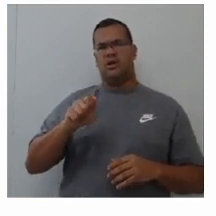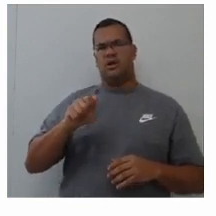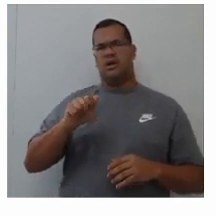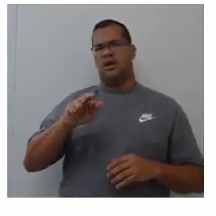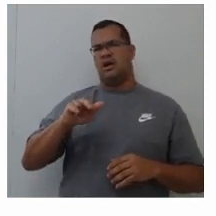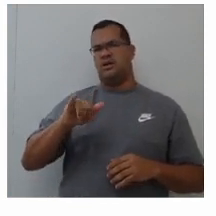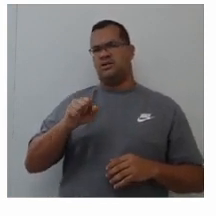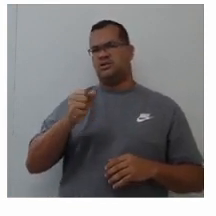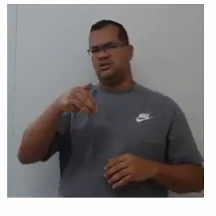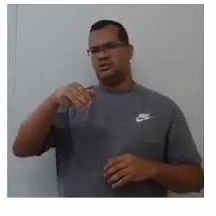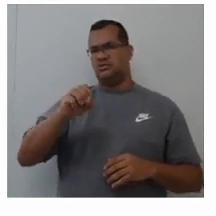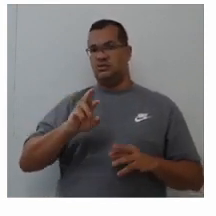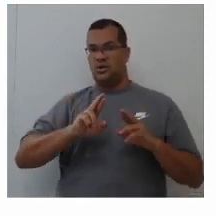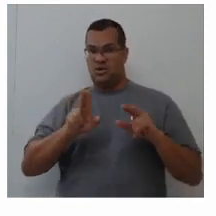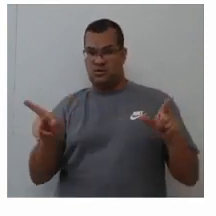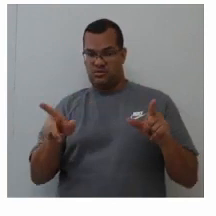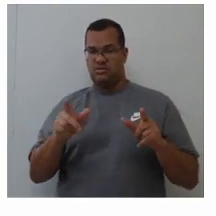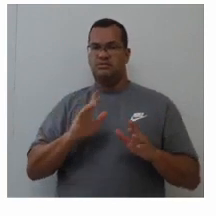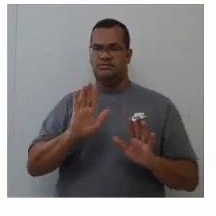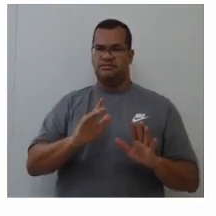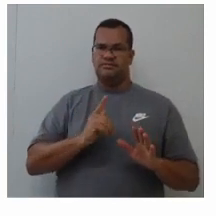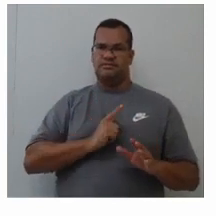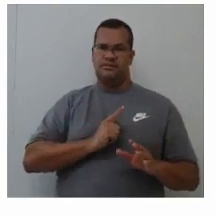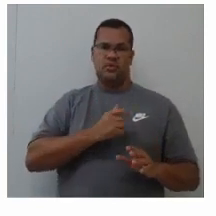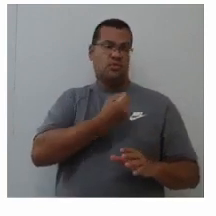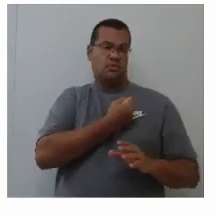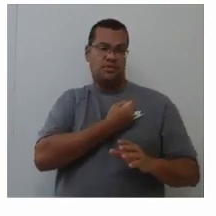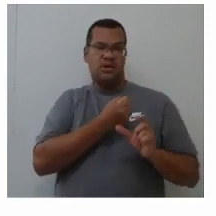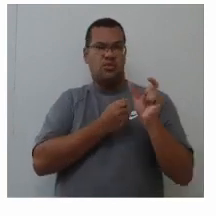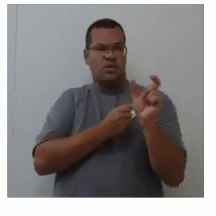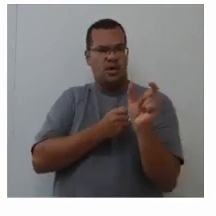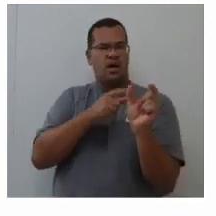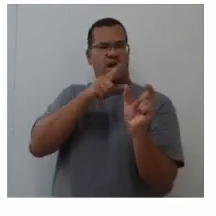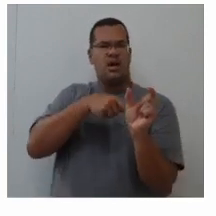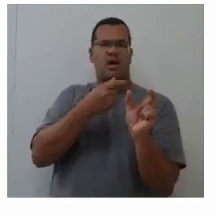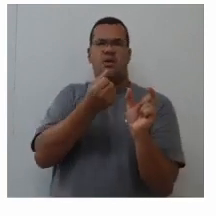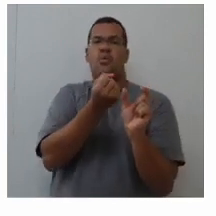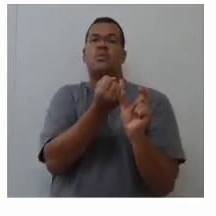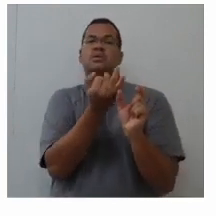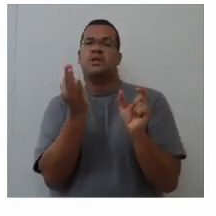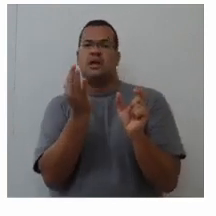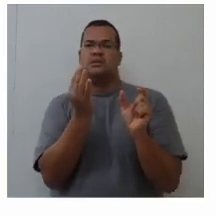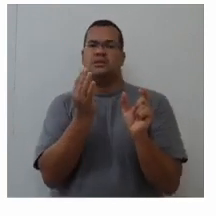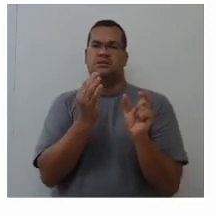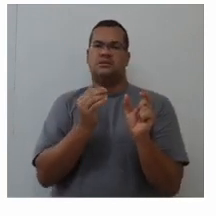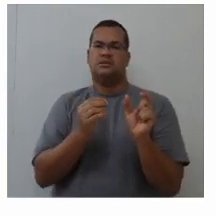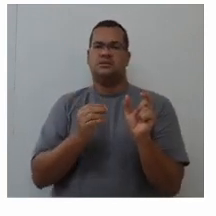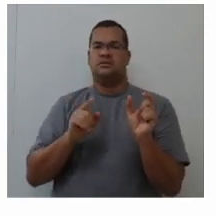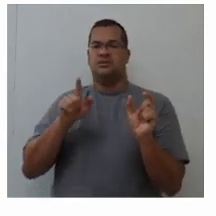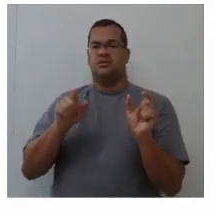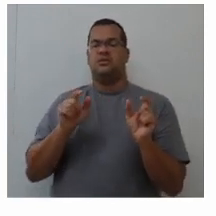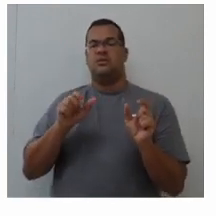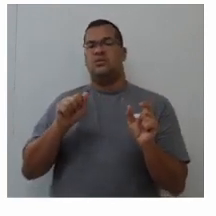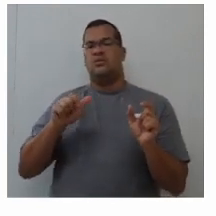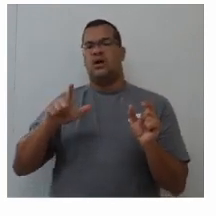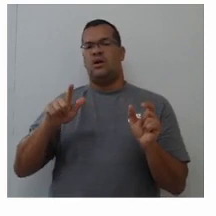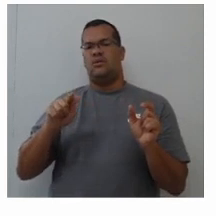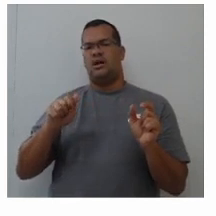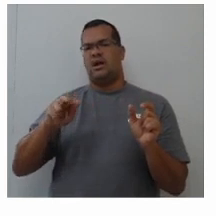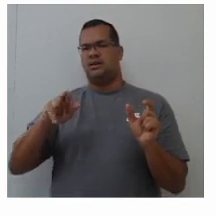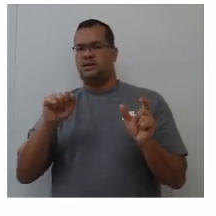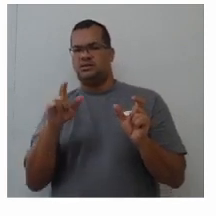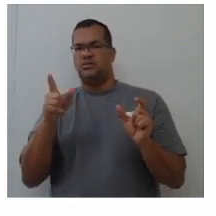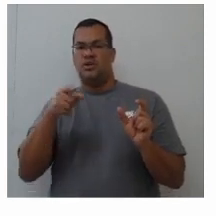Enquanto que o número representa uma quantidade qualquer, o algarismo representa um número, por sua vez. Saca?